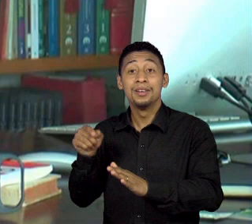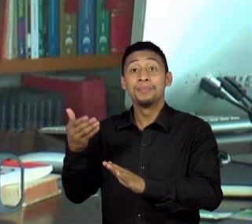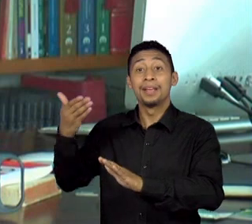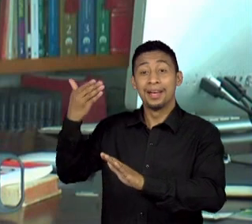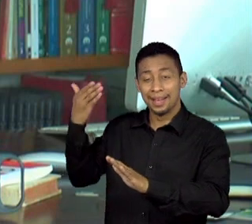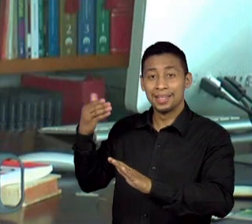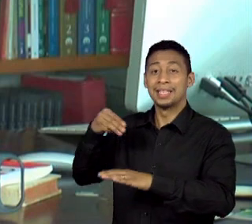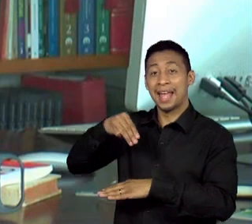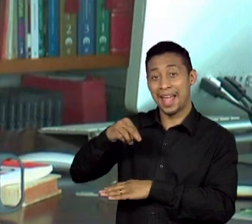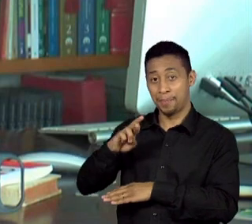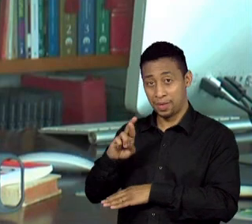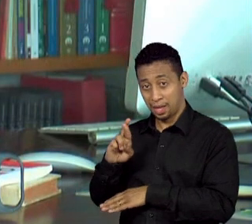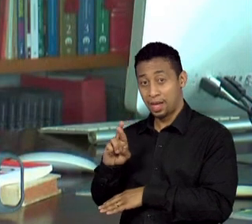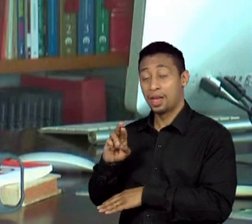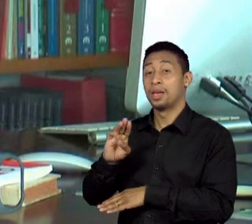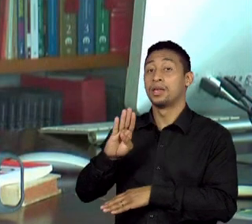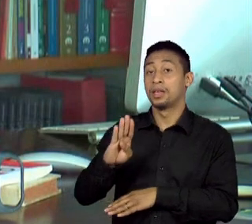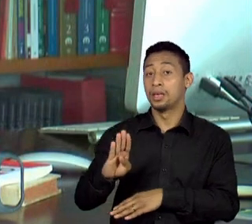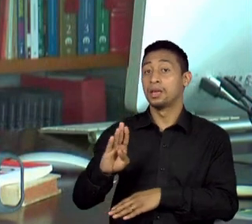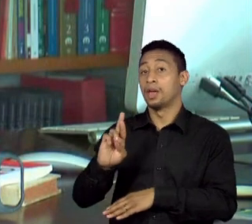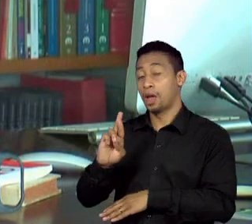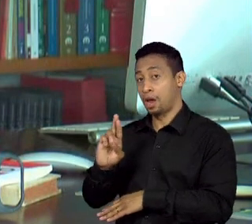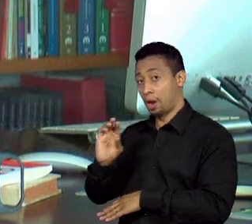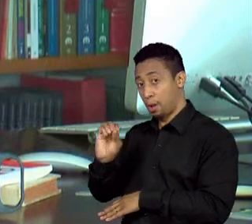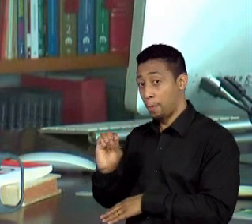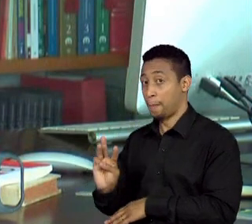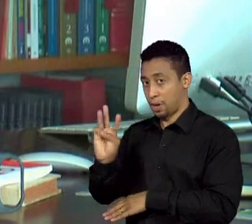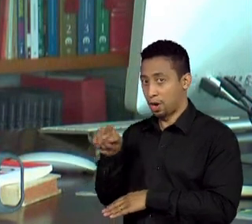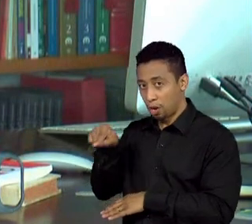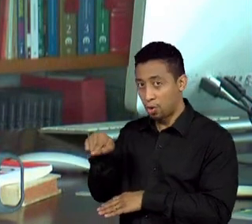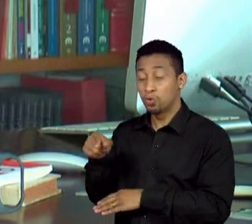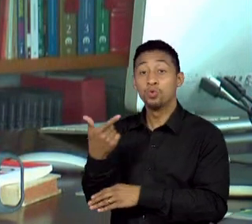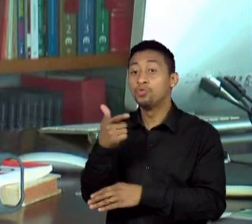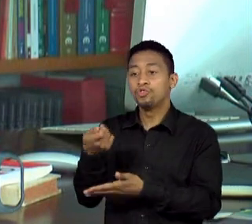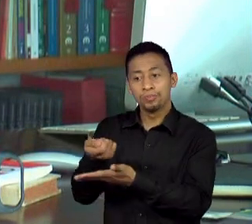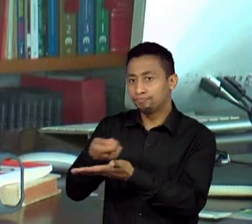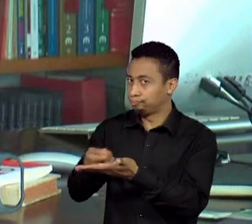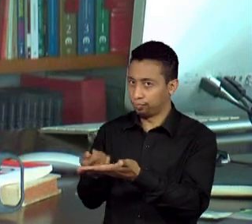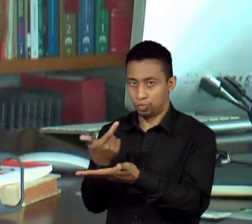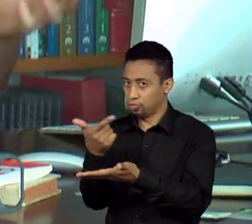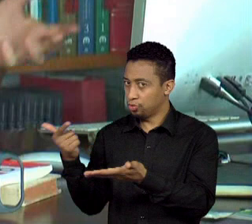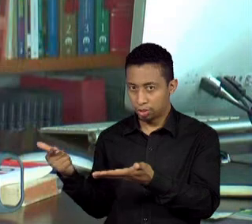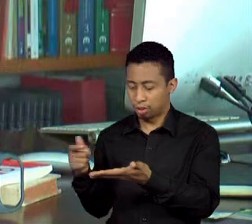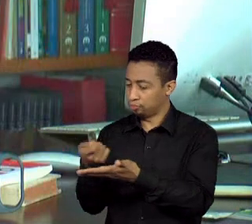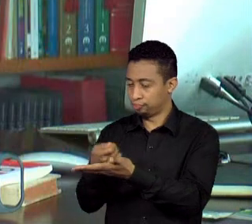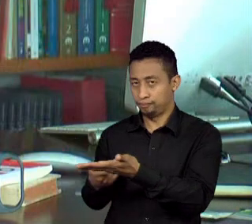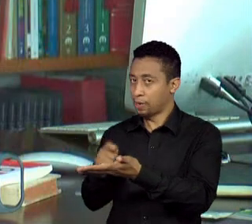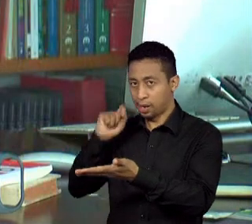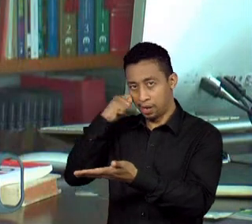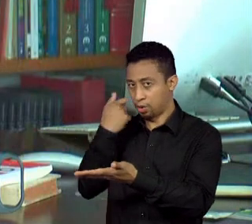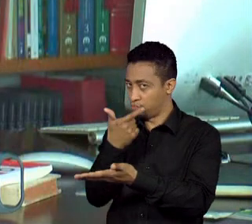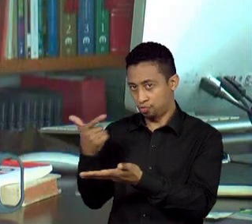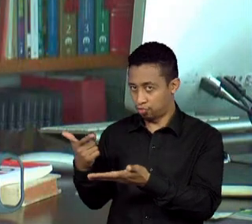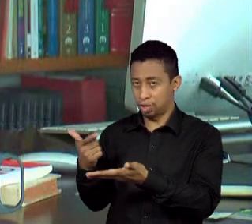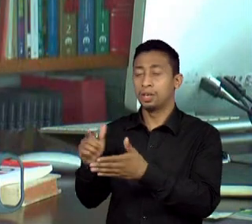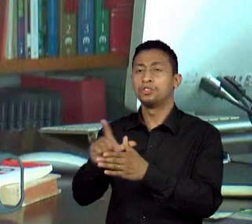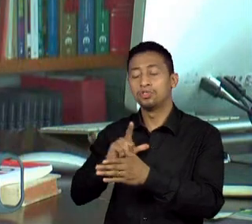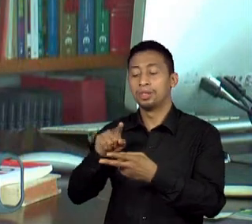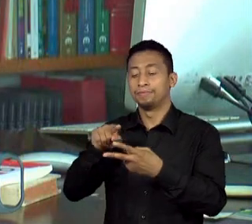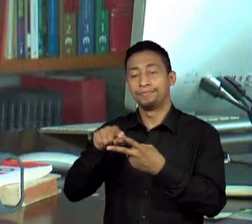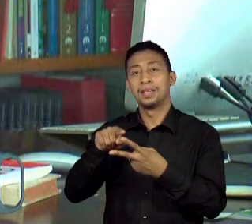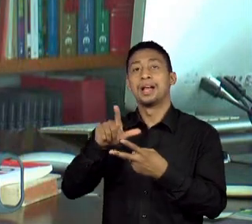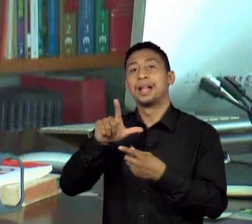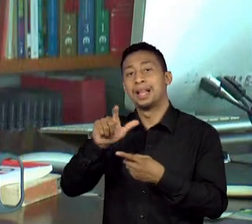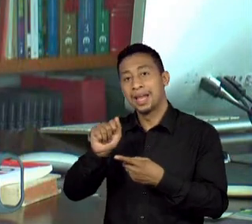não tinha roteiristas negros, não tinha. Eu criei a série junto com... Tinha os atores, né? O Lázaro, a Thaís, o